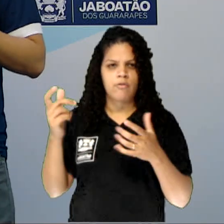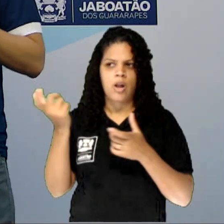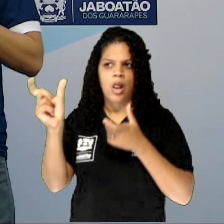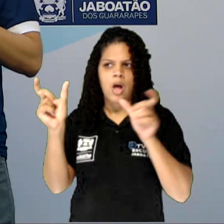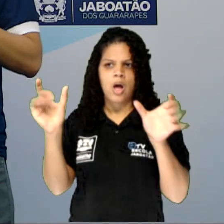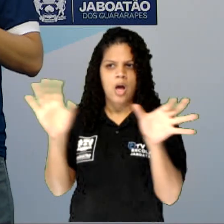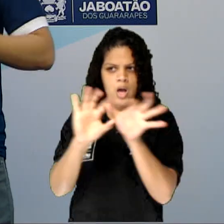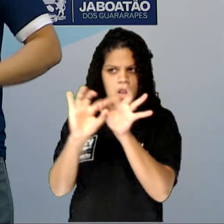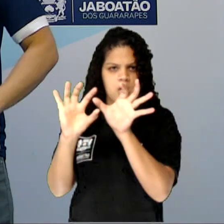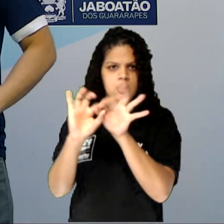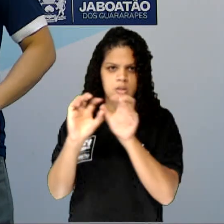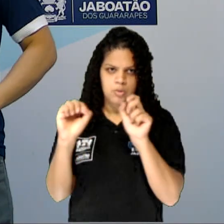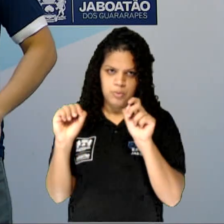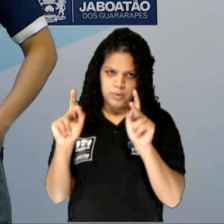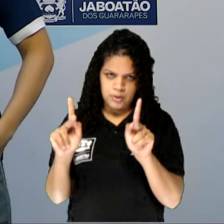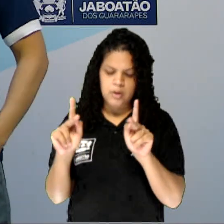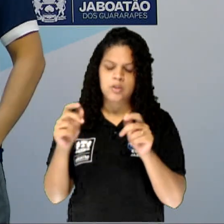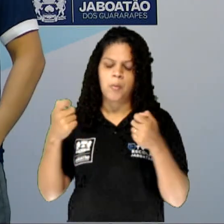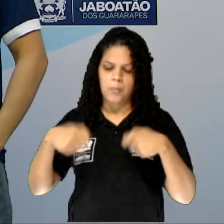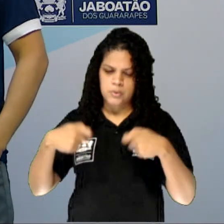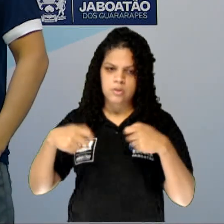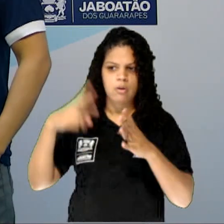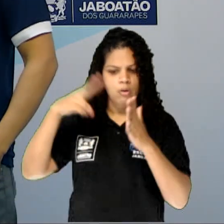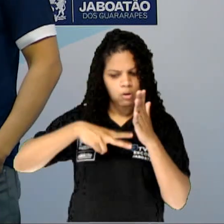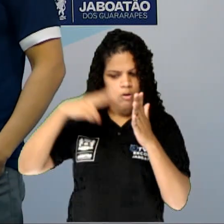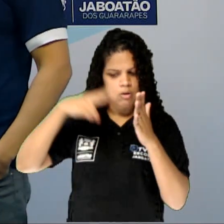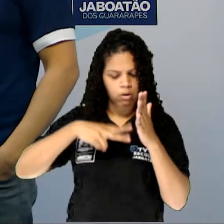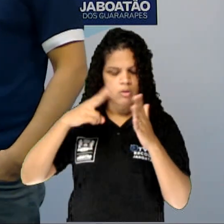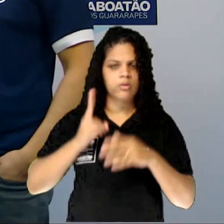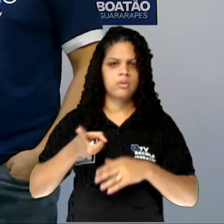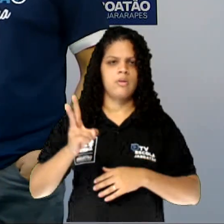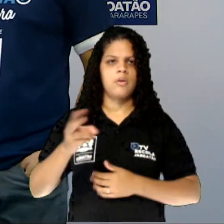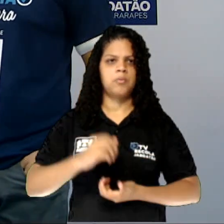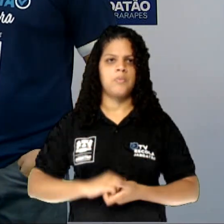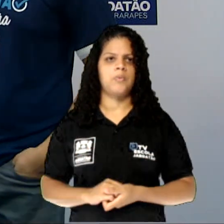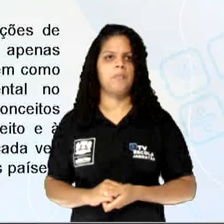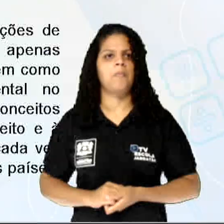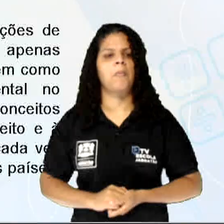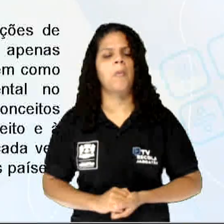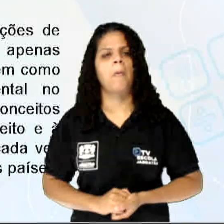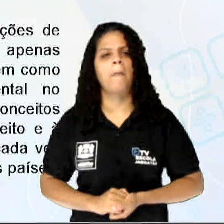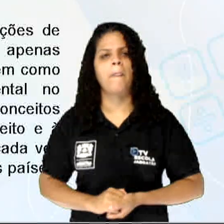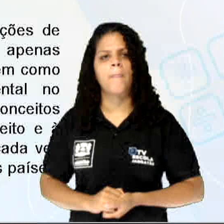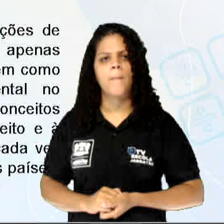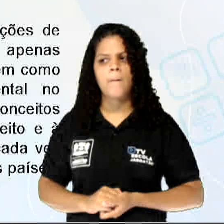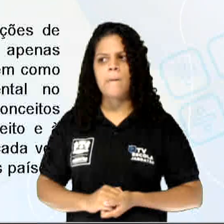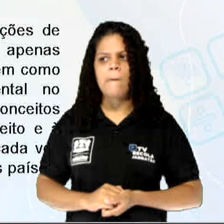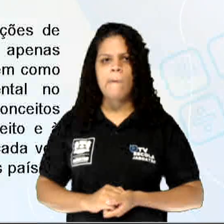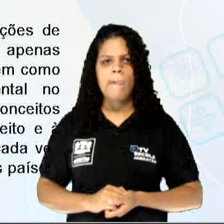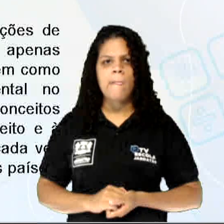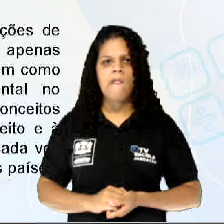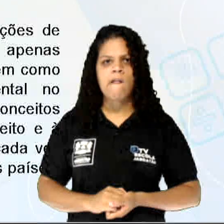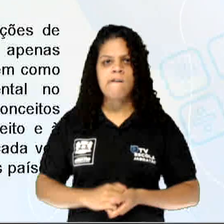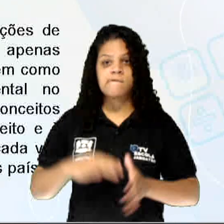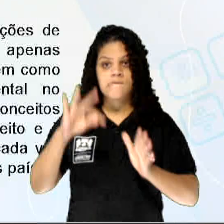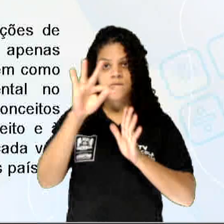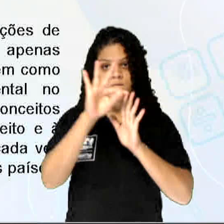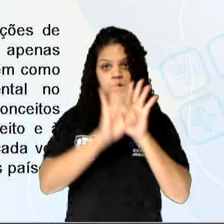outro, ok? Tem que estar sempre atento à leitura. Vamos seguindo adiante. Aí temos o texto